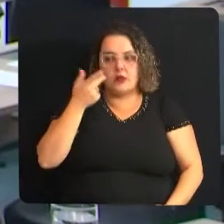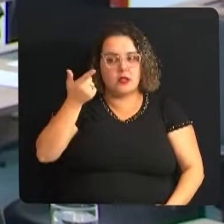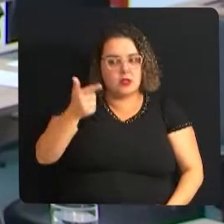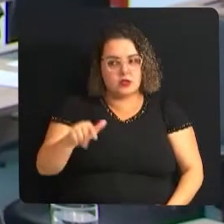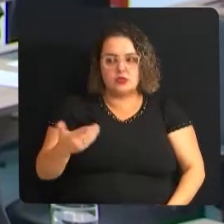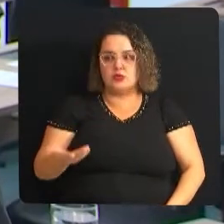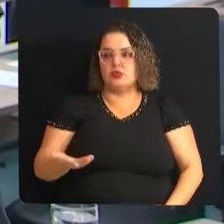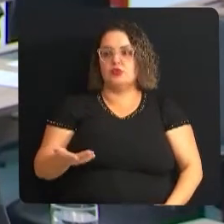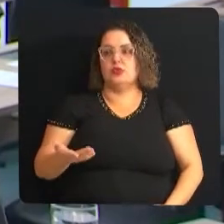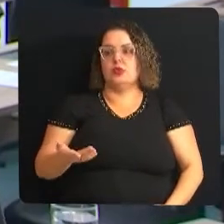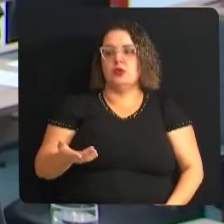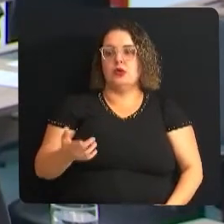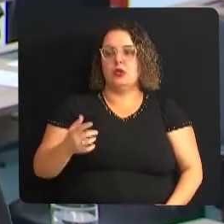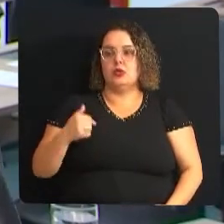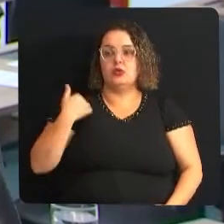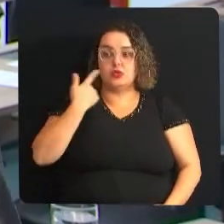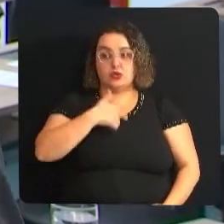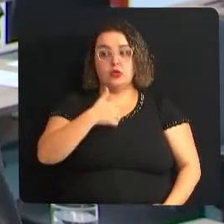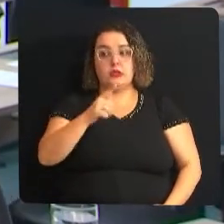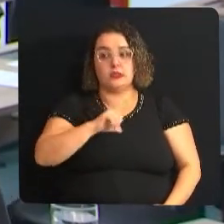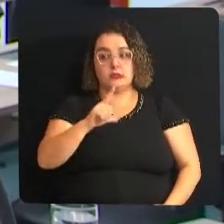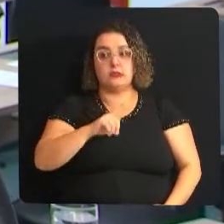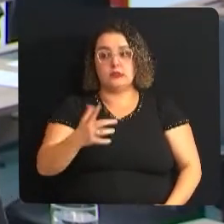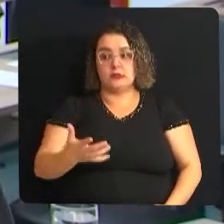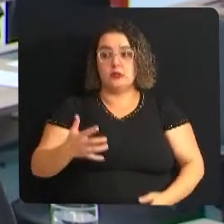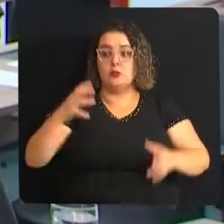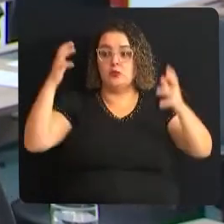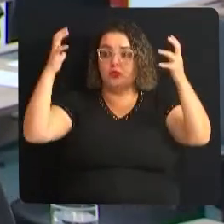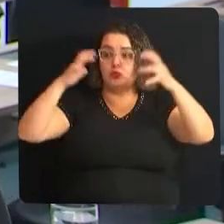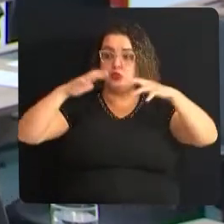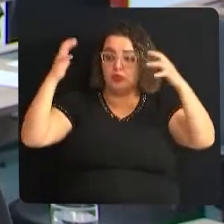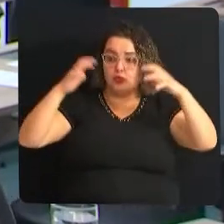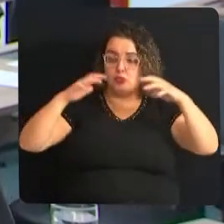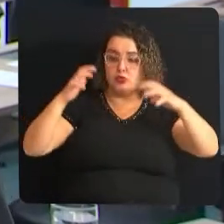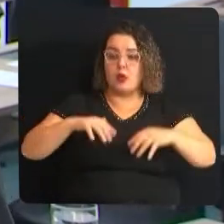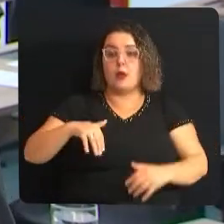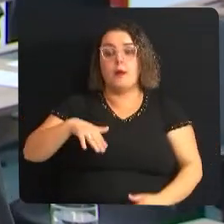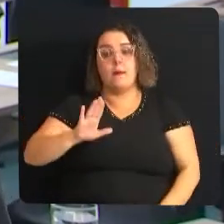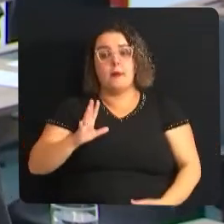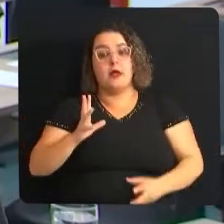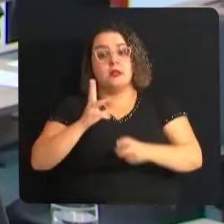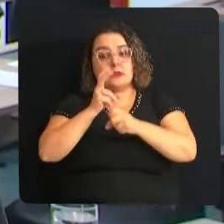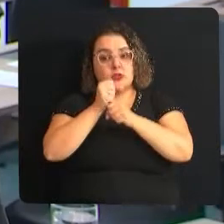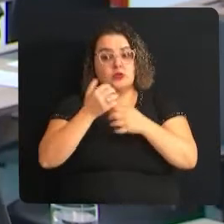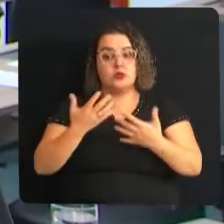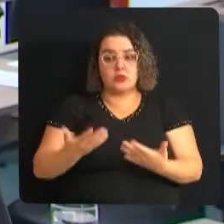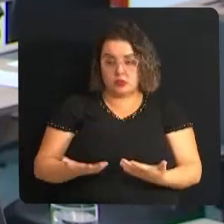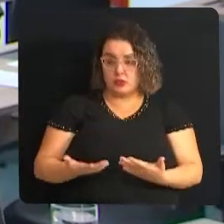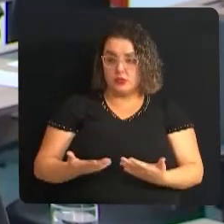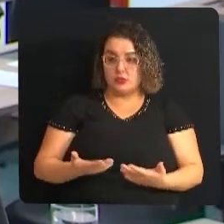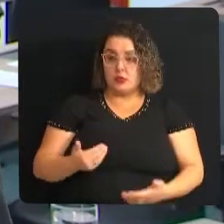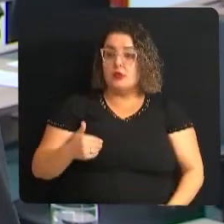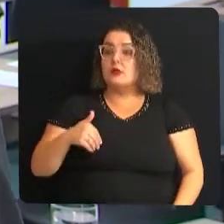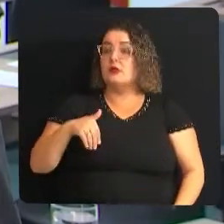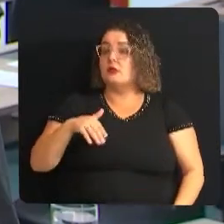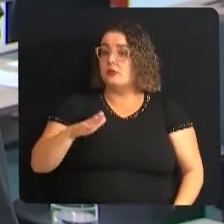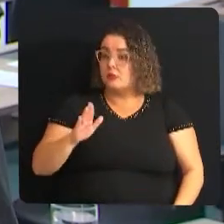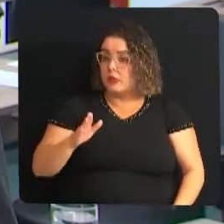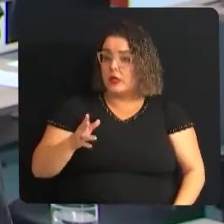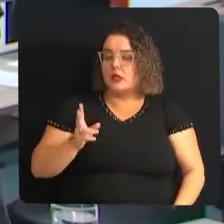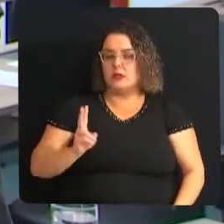reafirmaram, né, o fato de nós termos chuvas cada vez mais intensas e cada vez